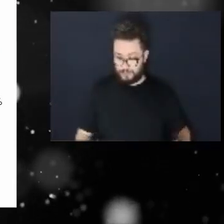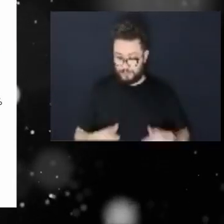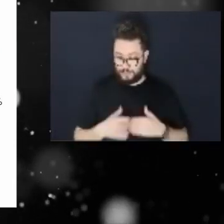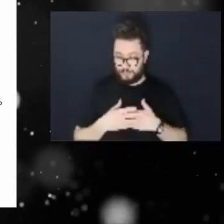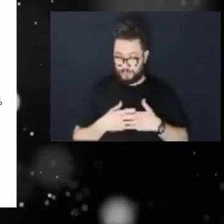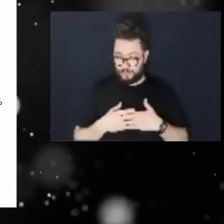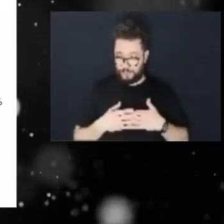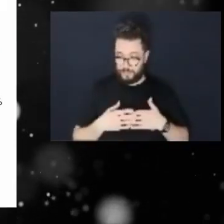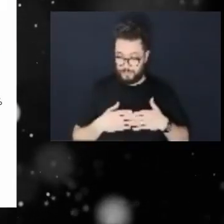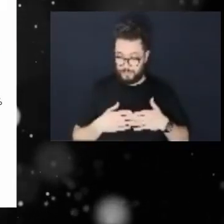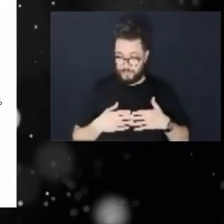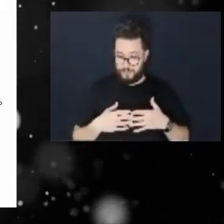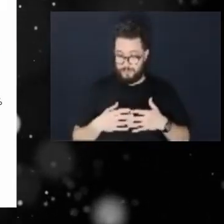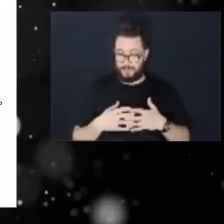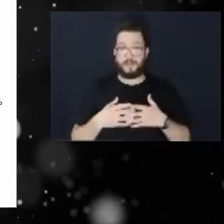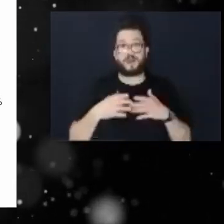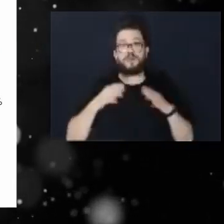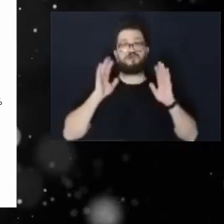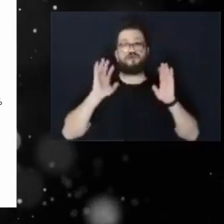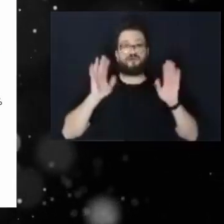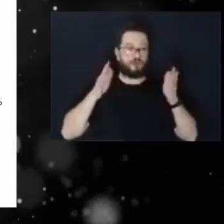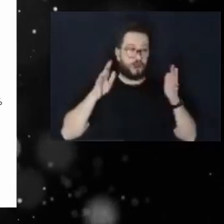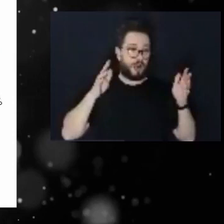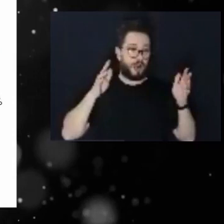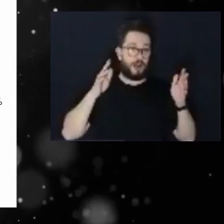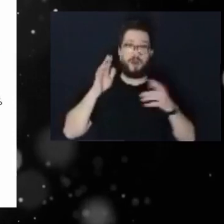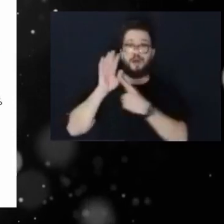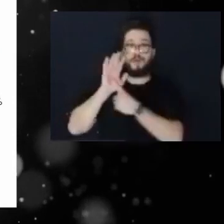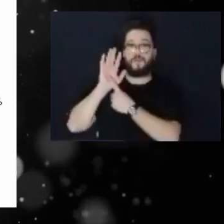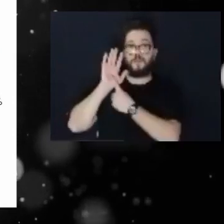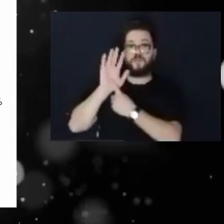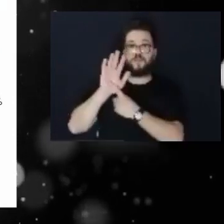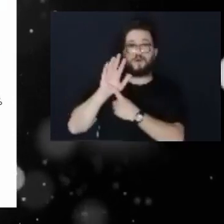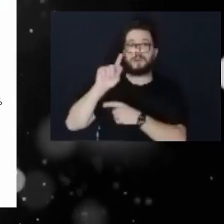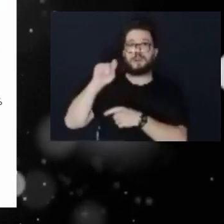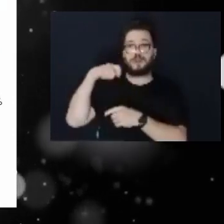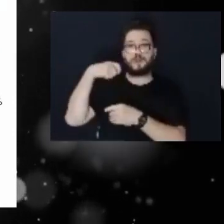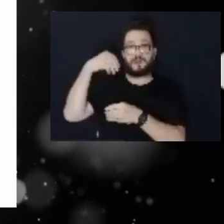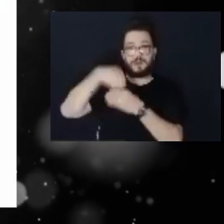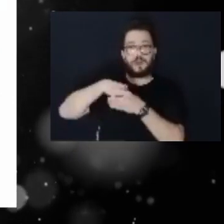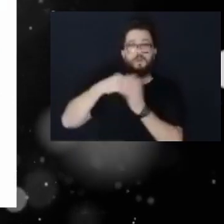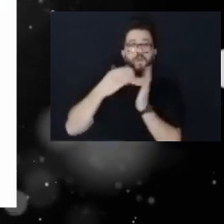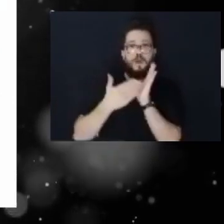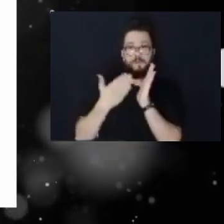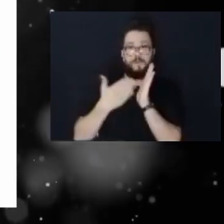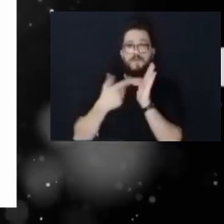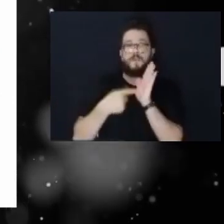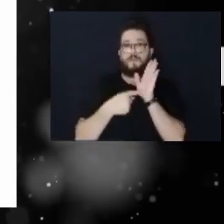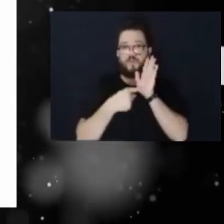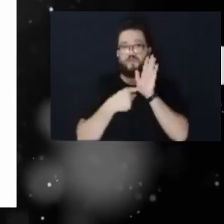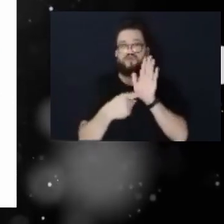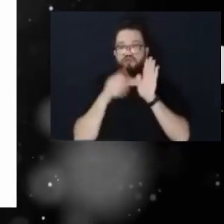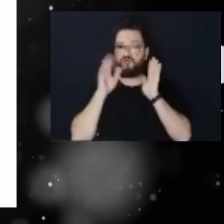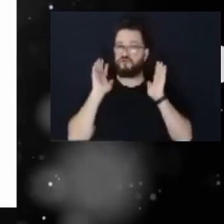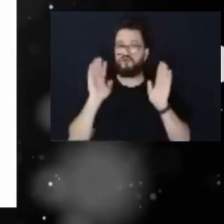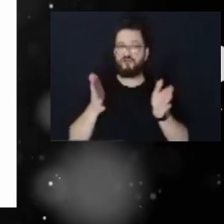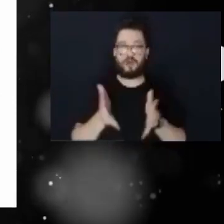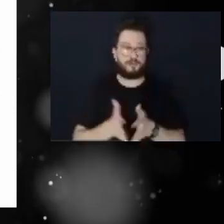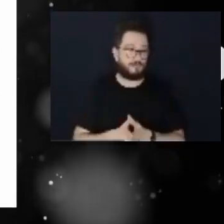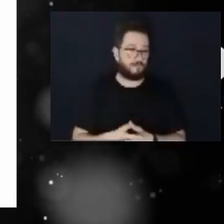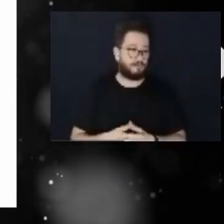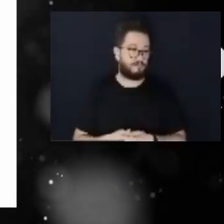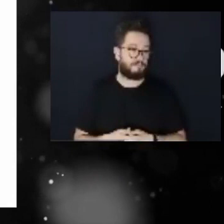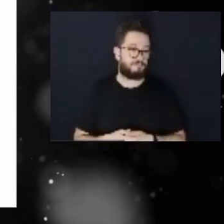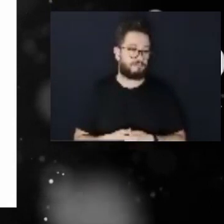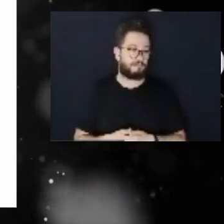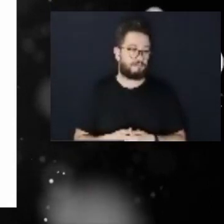de 41 países, na revista Science, um estudo com revisão pelos pares. Então, as